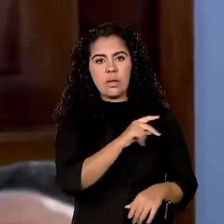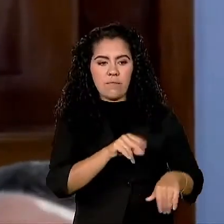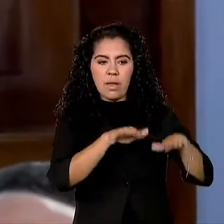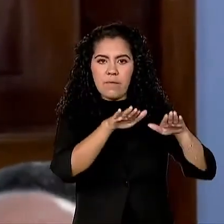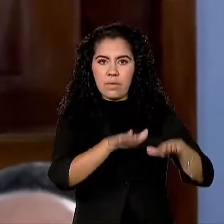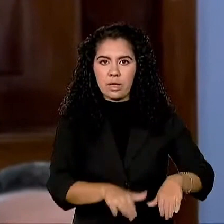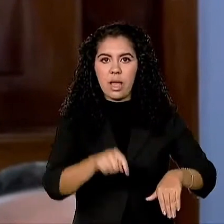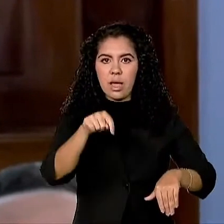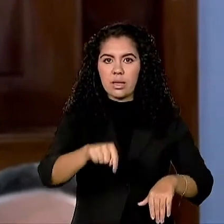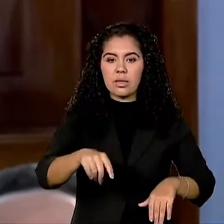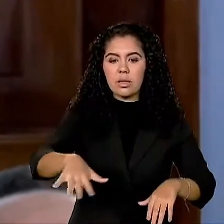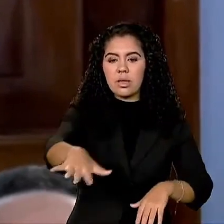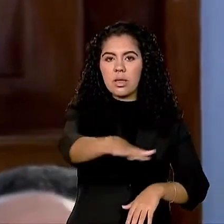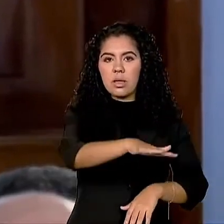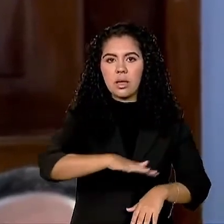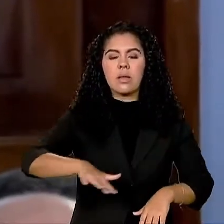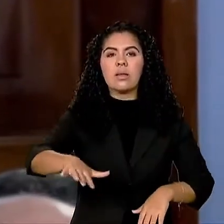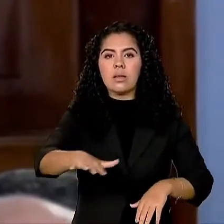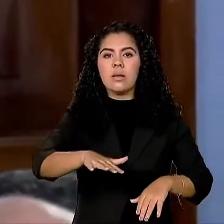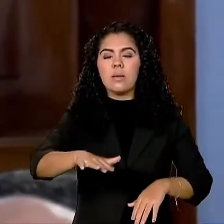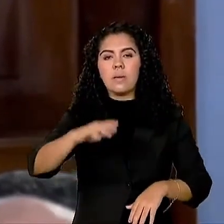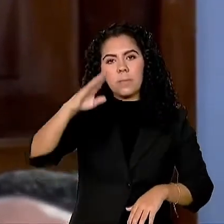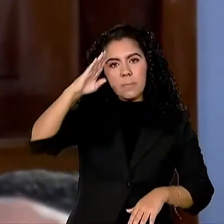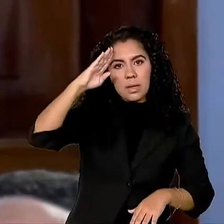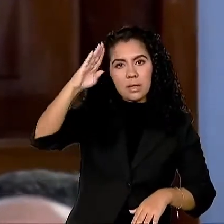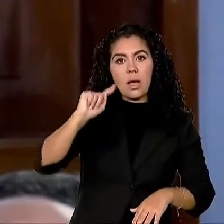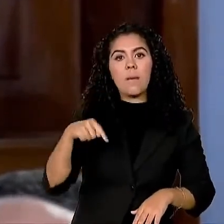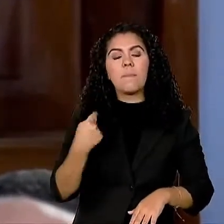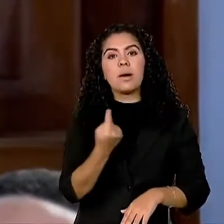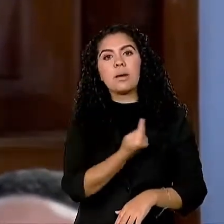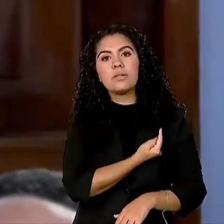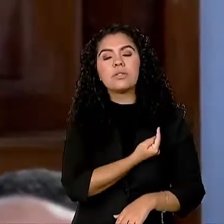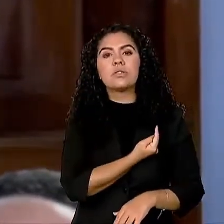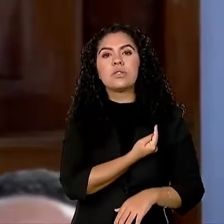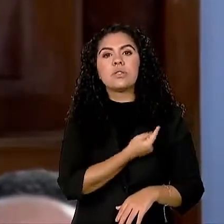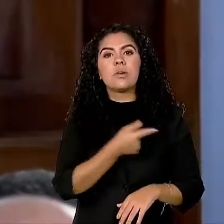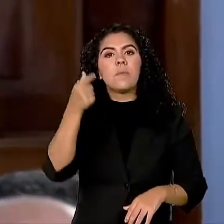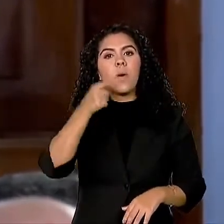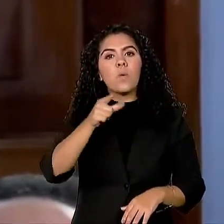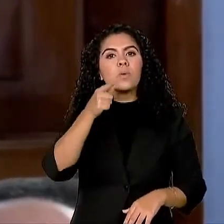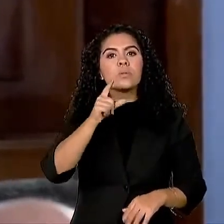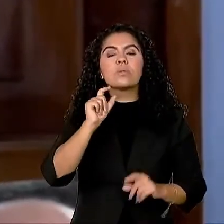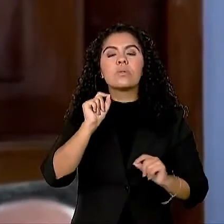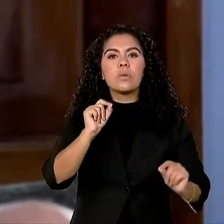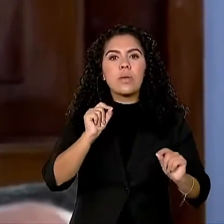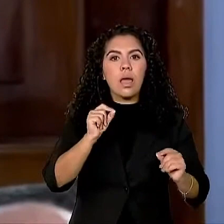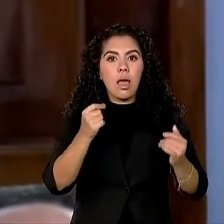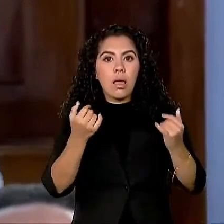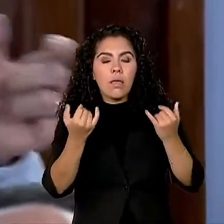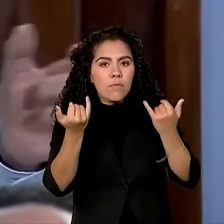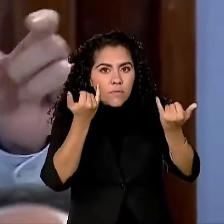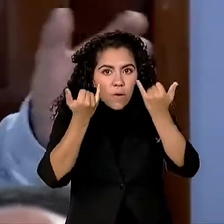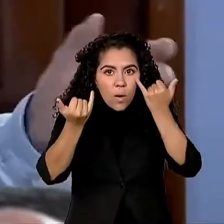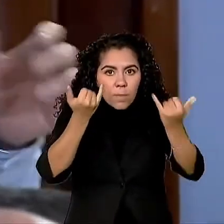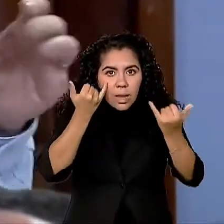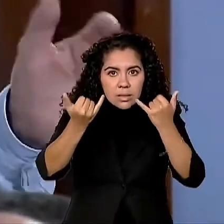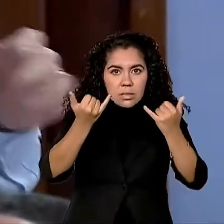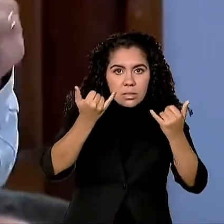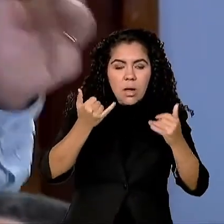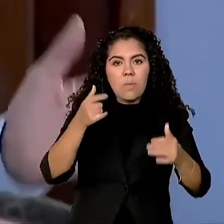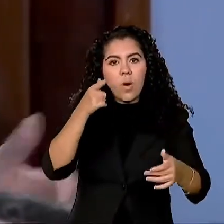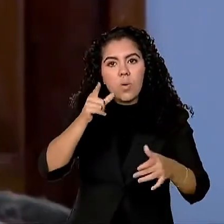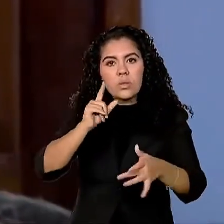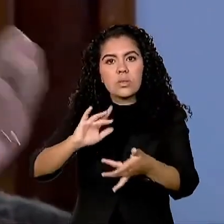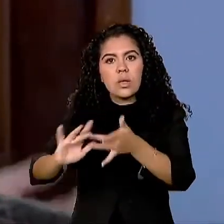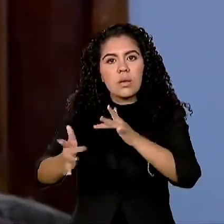base militar, para que a gente possa ter apenas um eco, um ponto de informação, para que a gente não possa